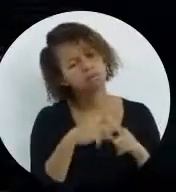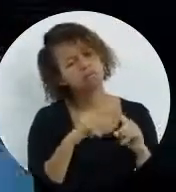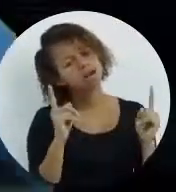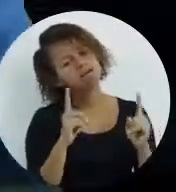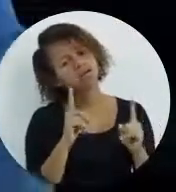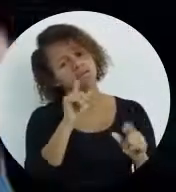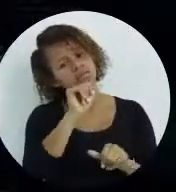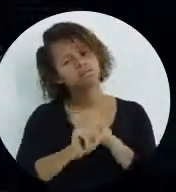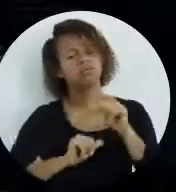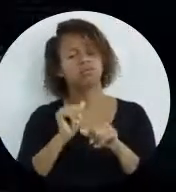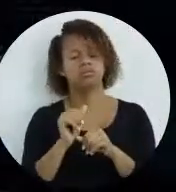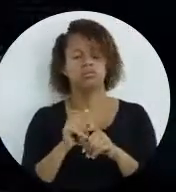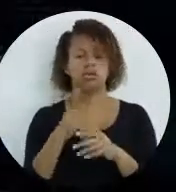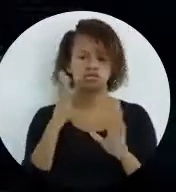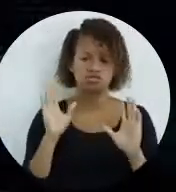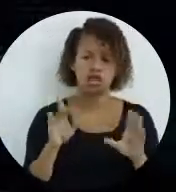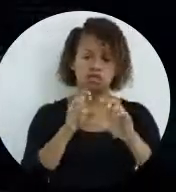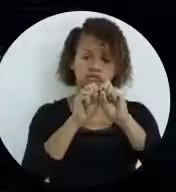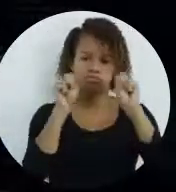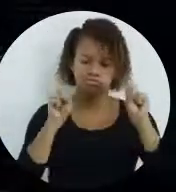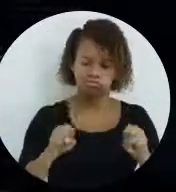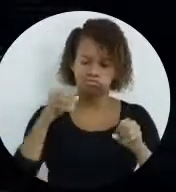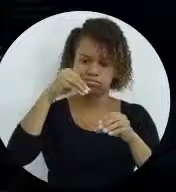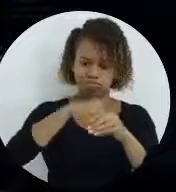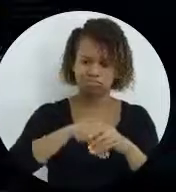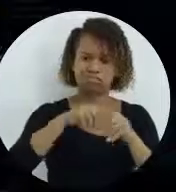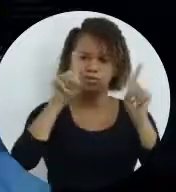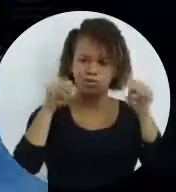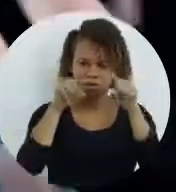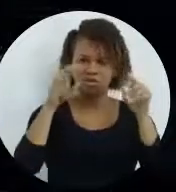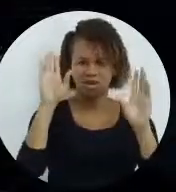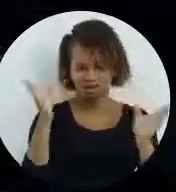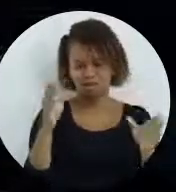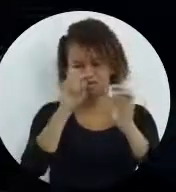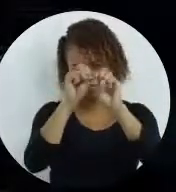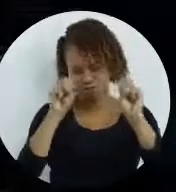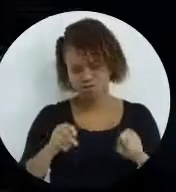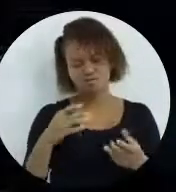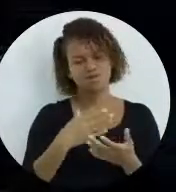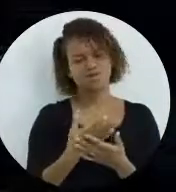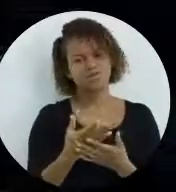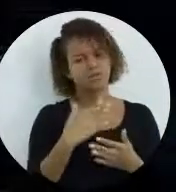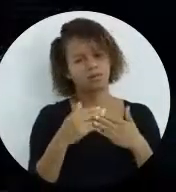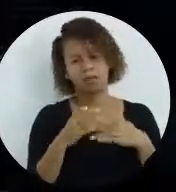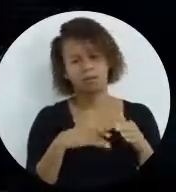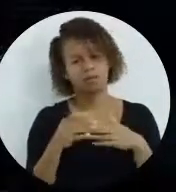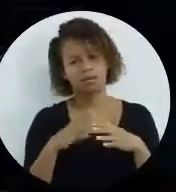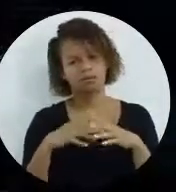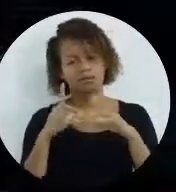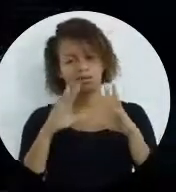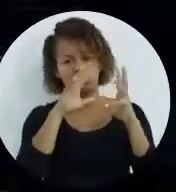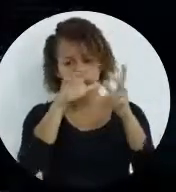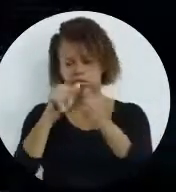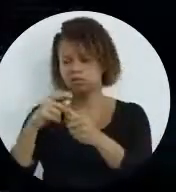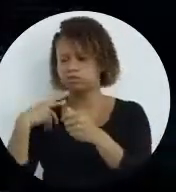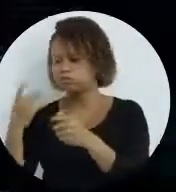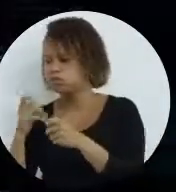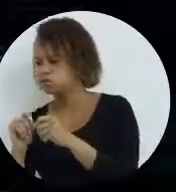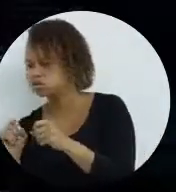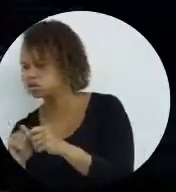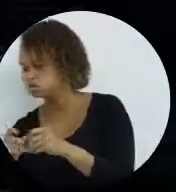convenção, é algo que os programadores do mundo de JavaScript conseguem entender, independente de onde do planeta eles